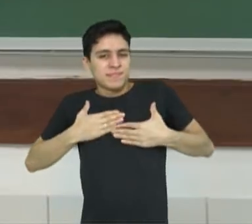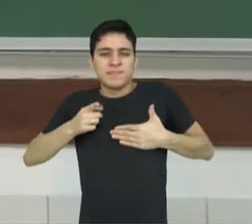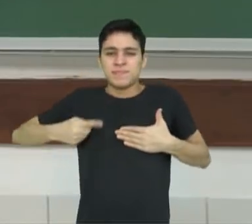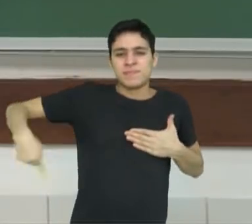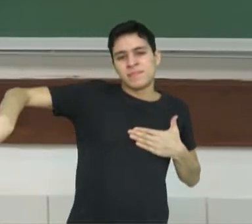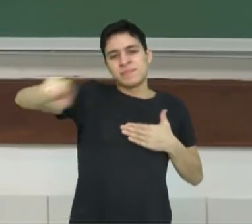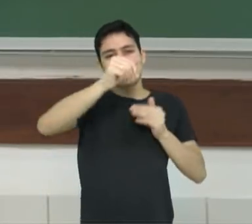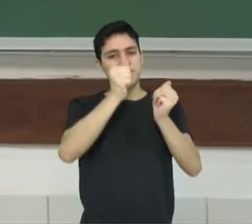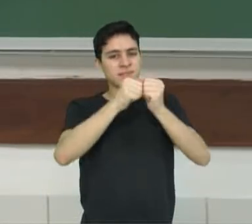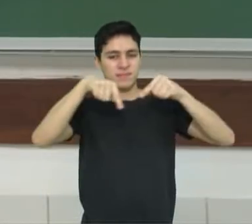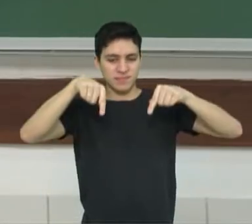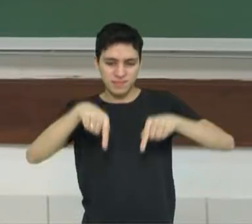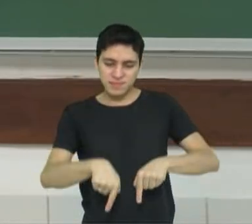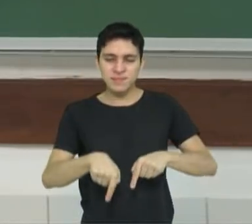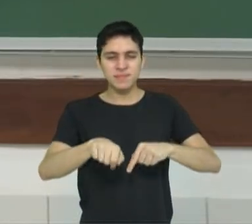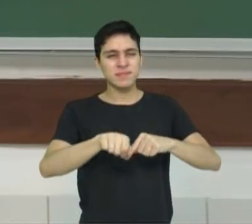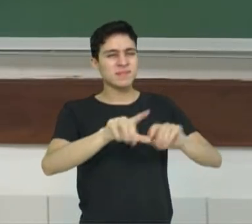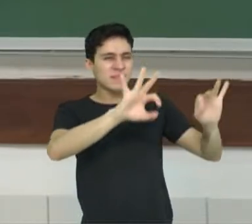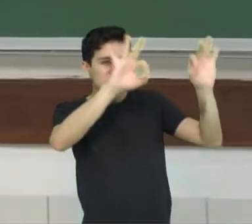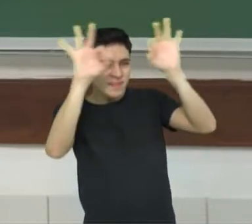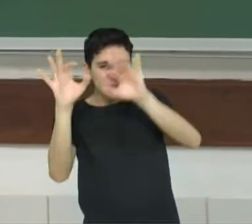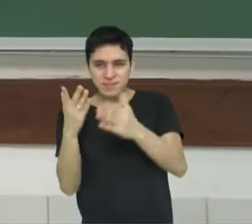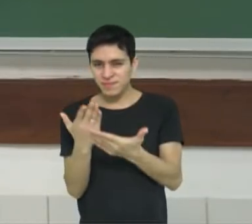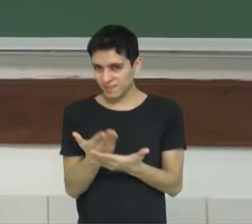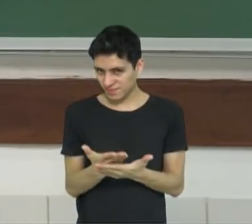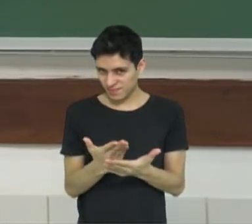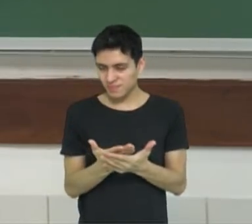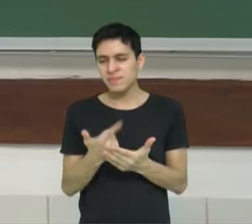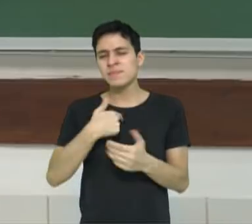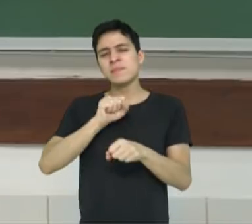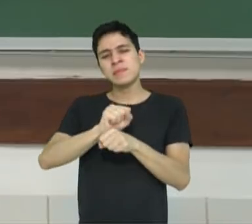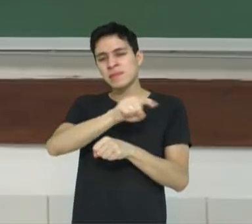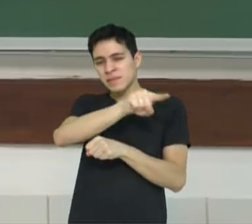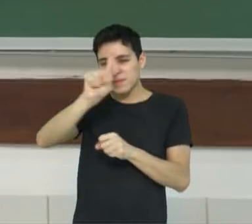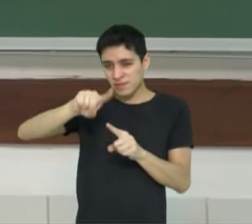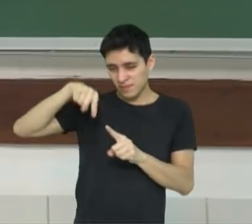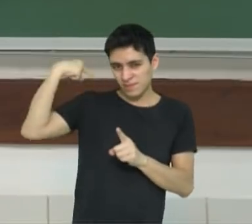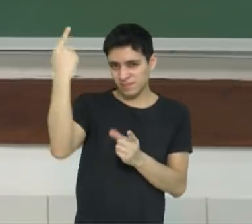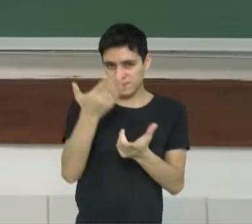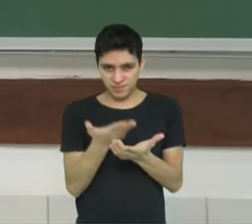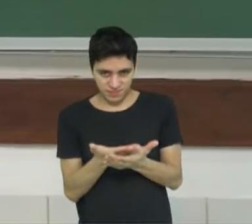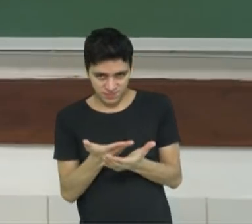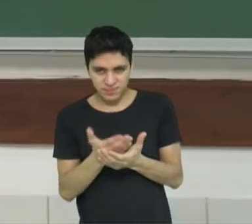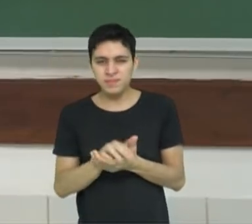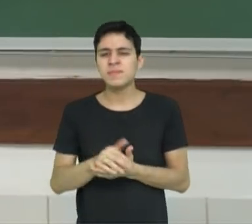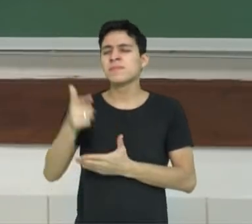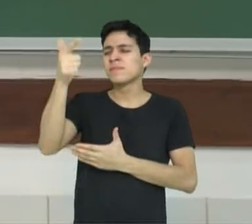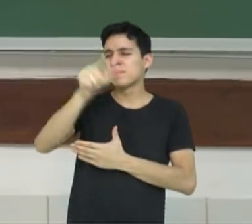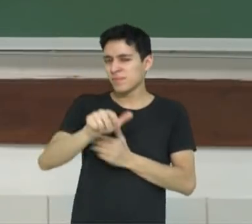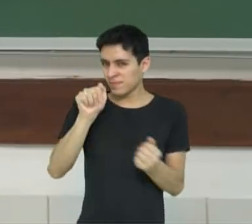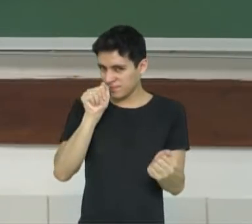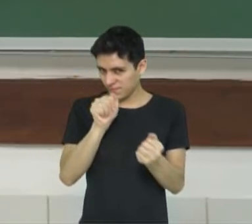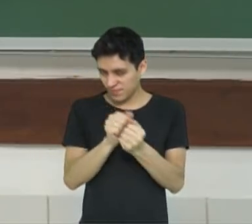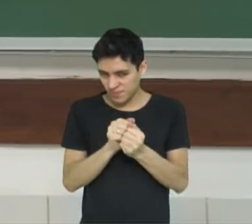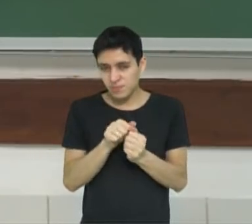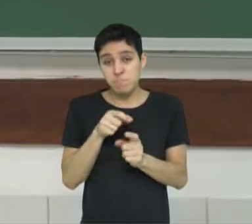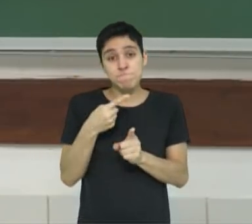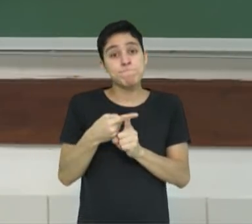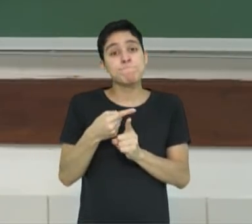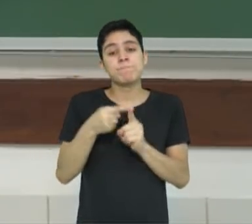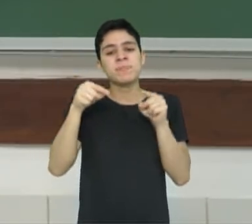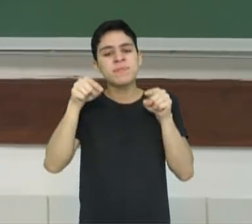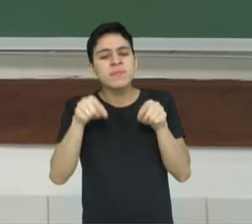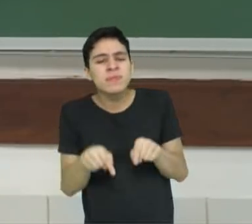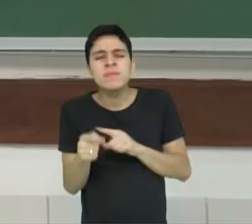você aqui nessa videoaula e eu espero você na próxima aula novamente aqui comigo. Por quê? Porque